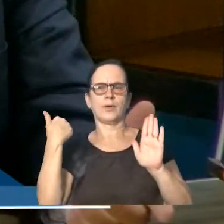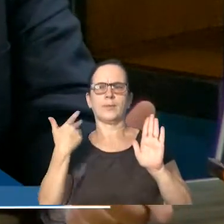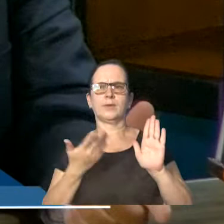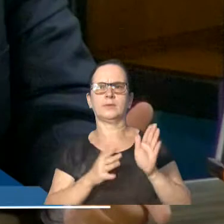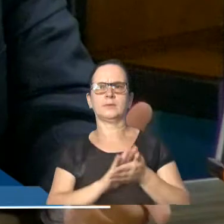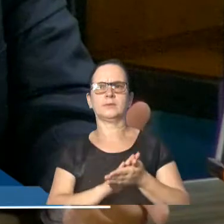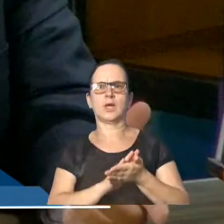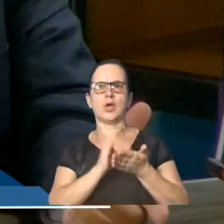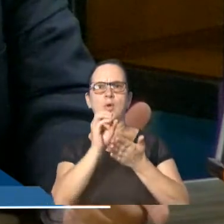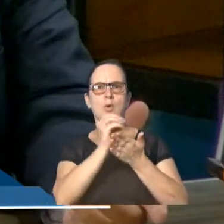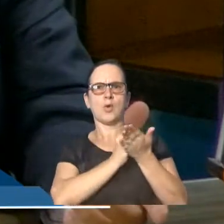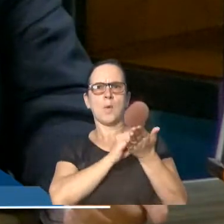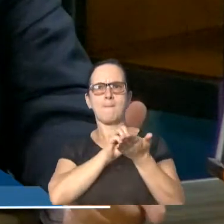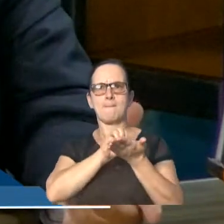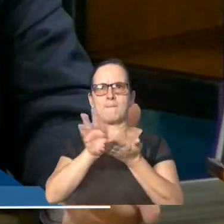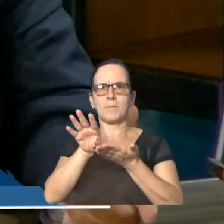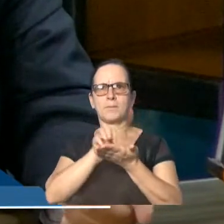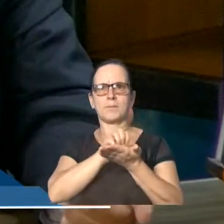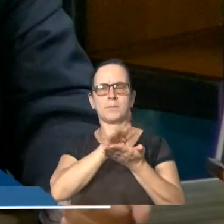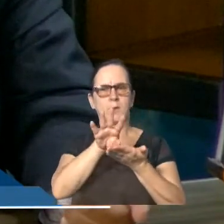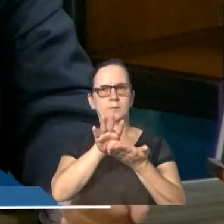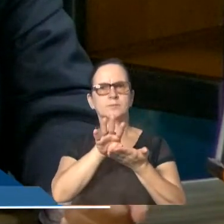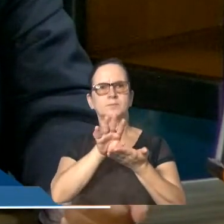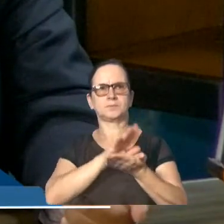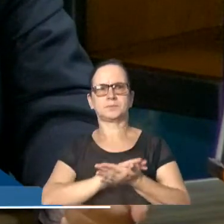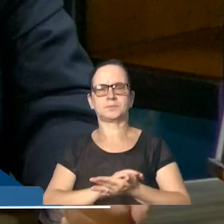mandar o ofício agora no WhatsApp do senhor.